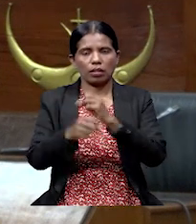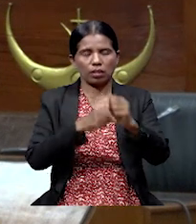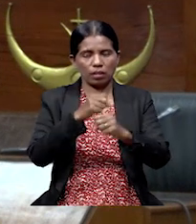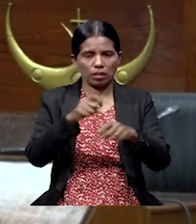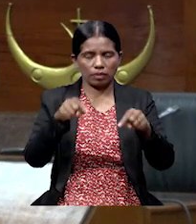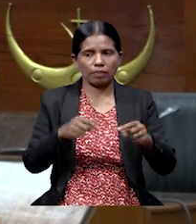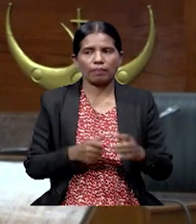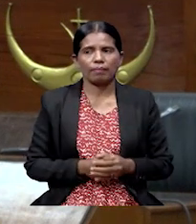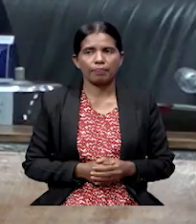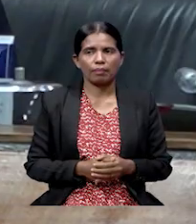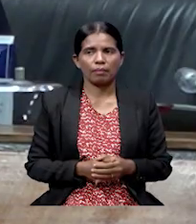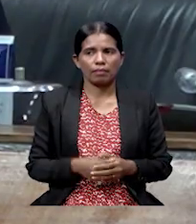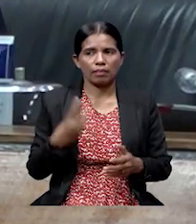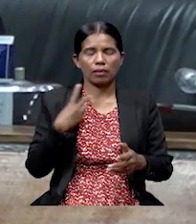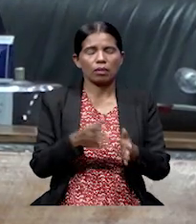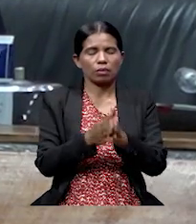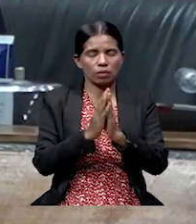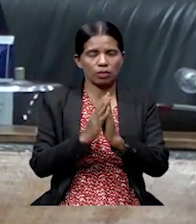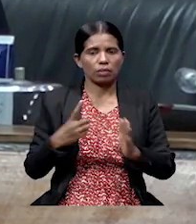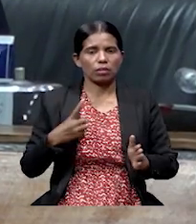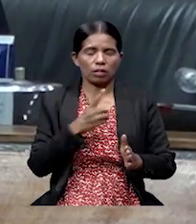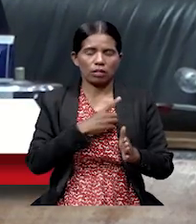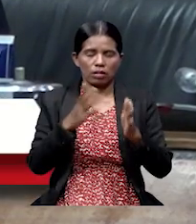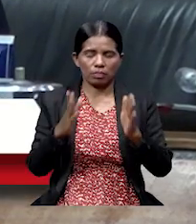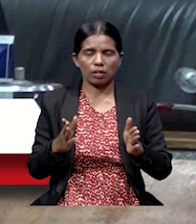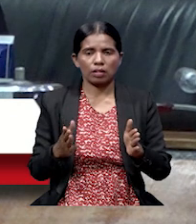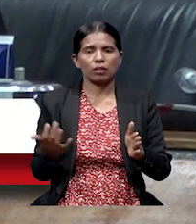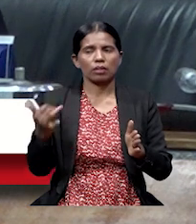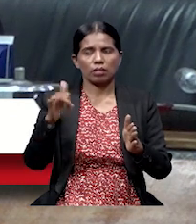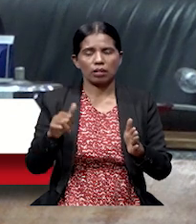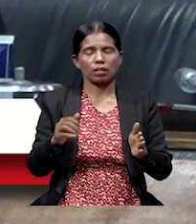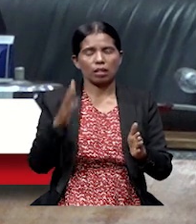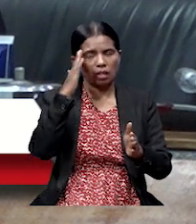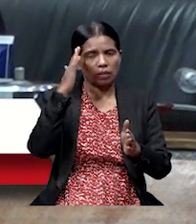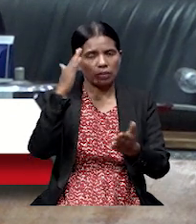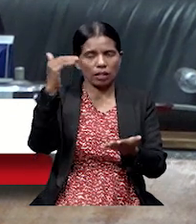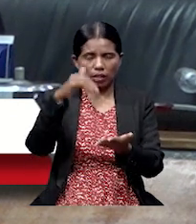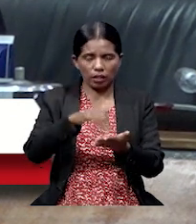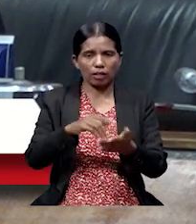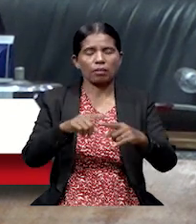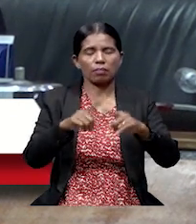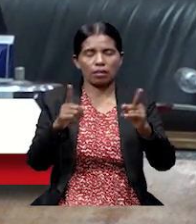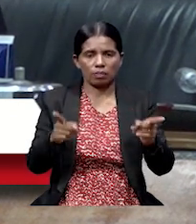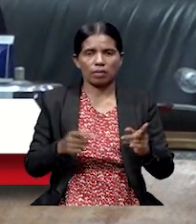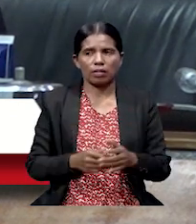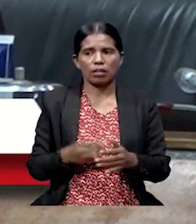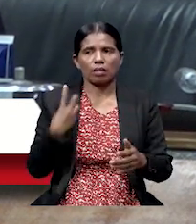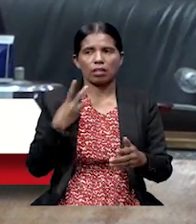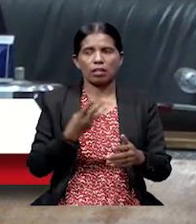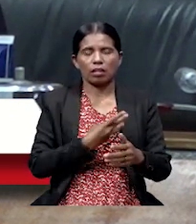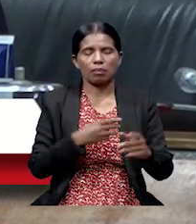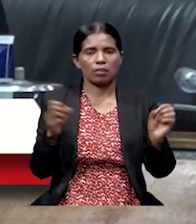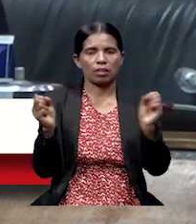Os distintos no distintos deputados sira, atu halu eliminação, nebe infelizmente ame la